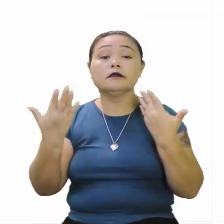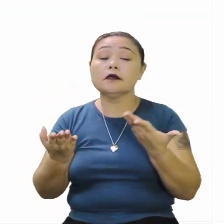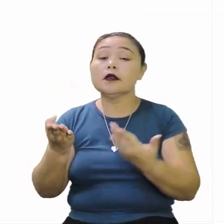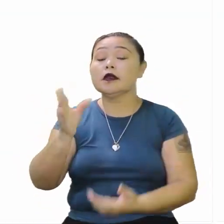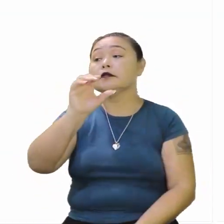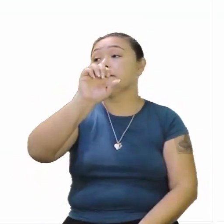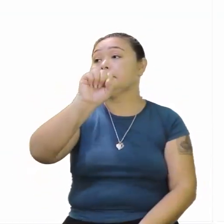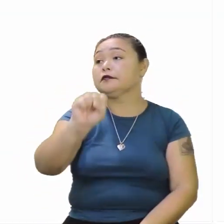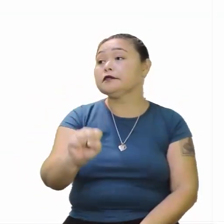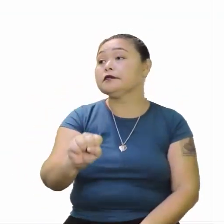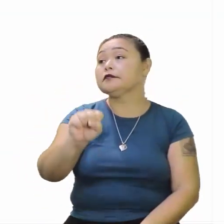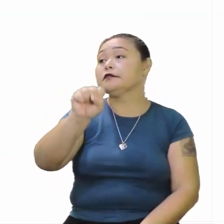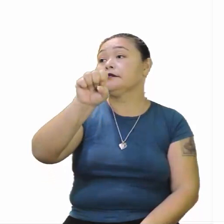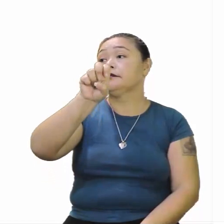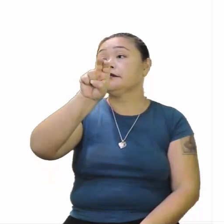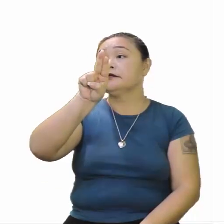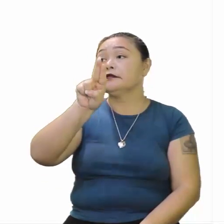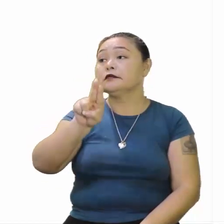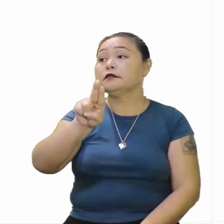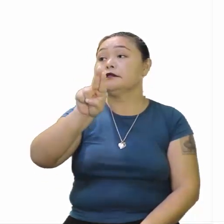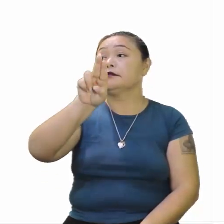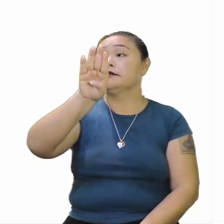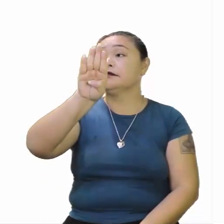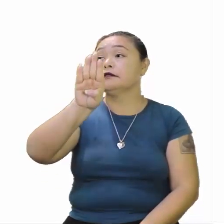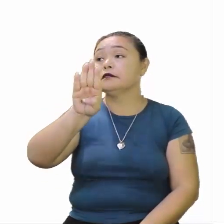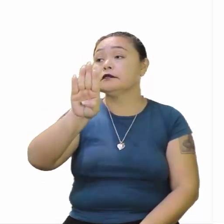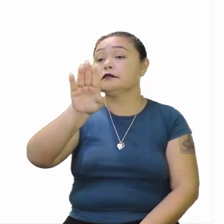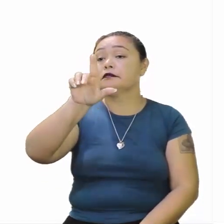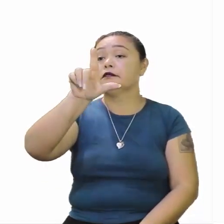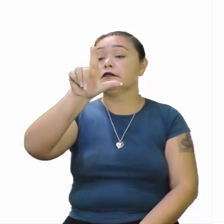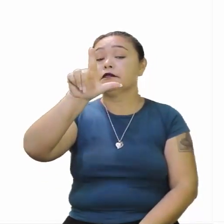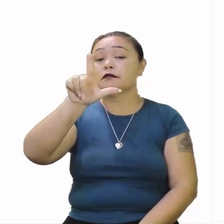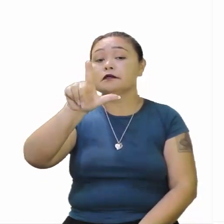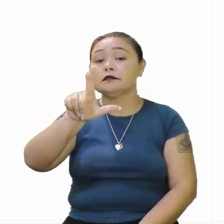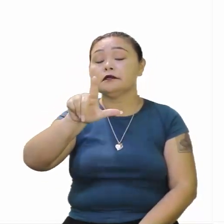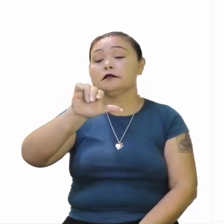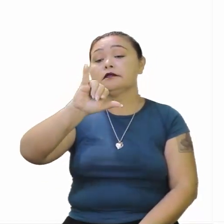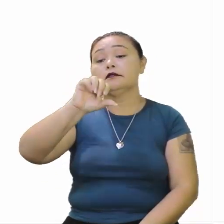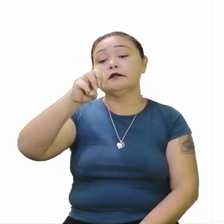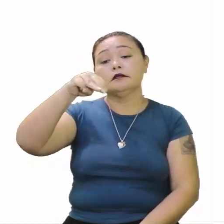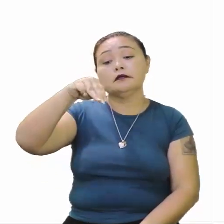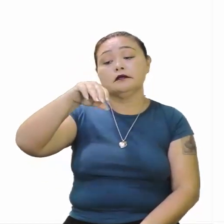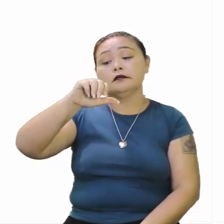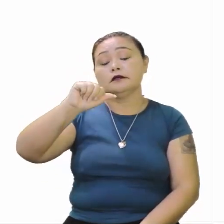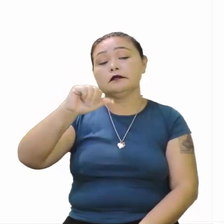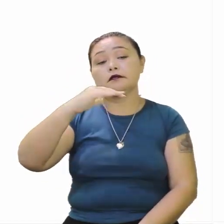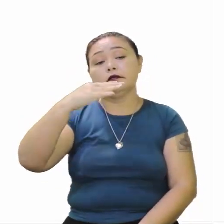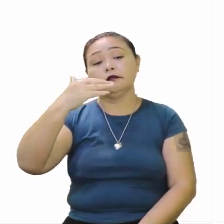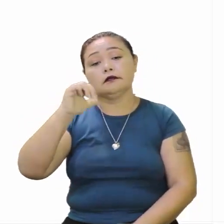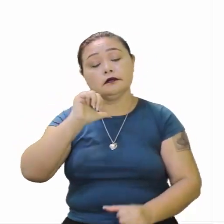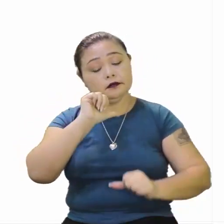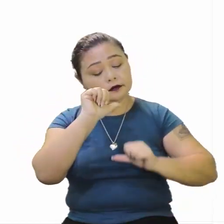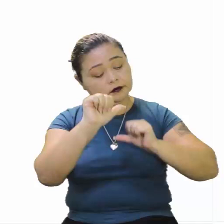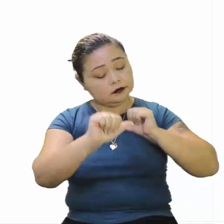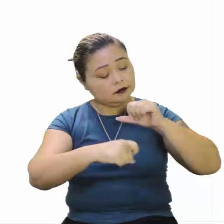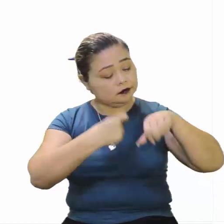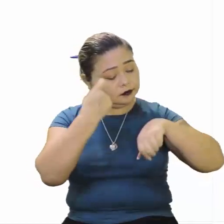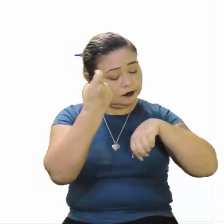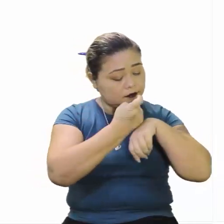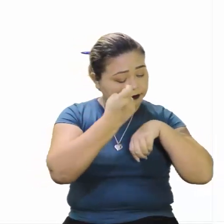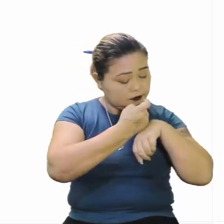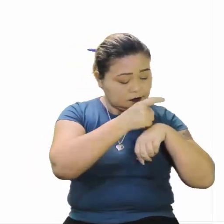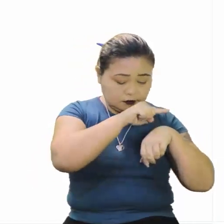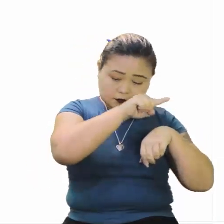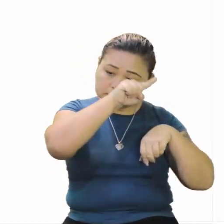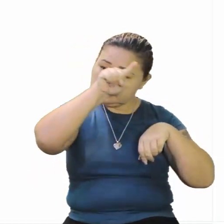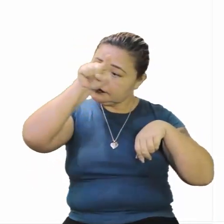sublimação, nós temos aqui a transformação do estado sólido